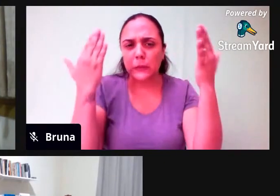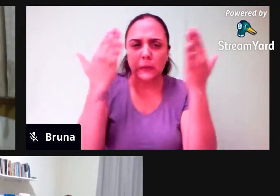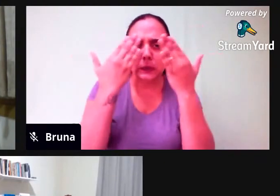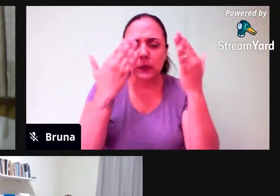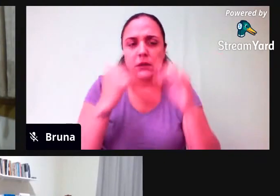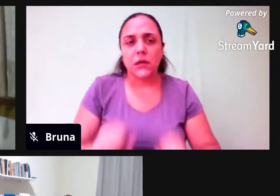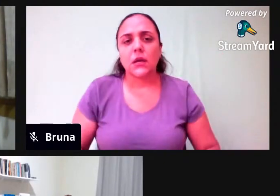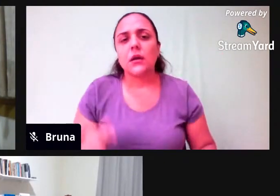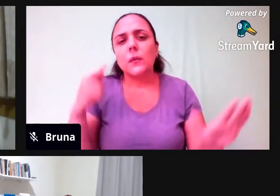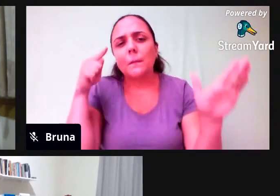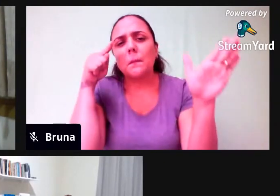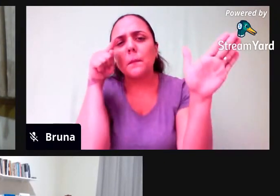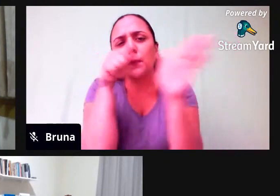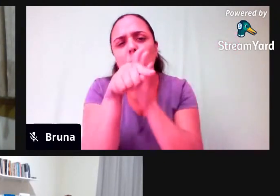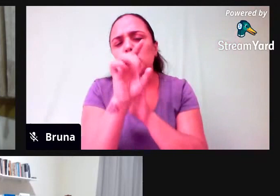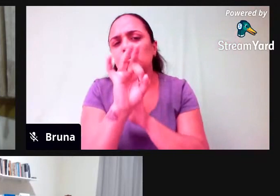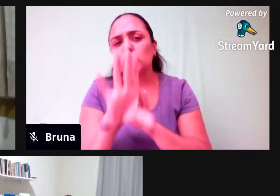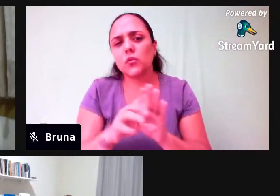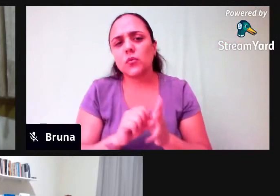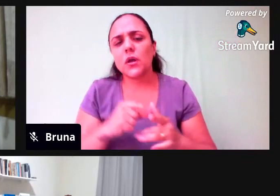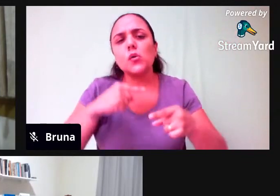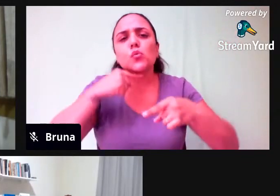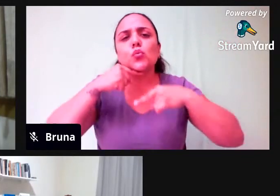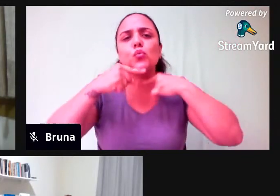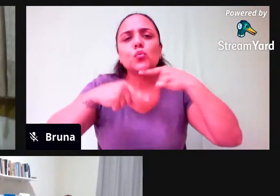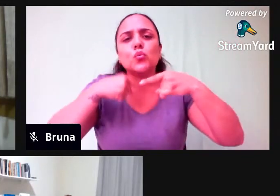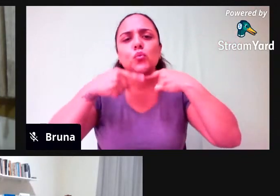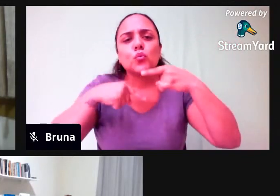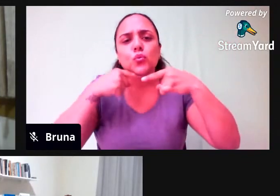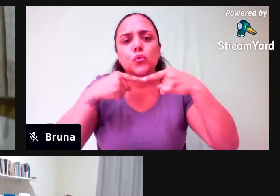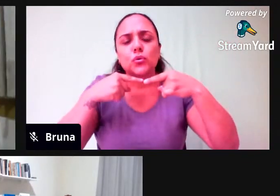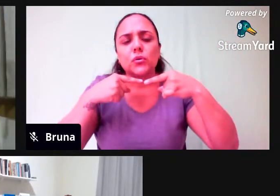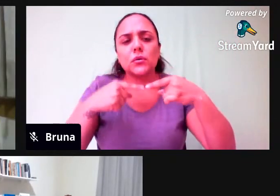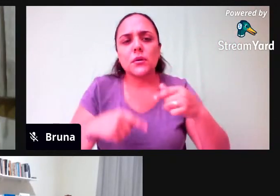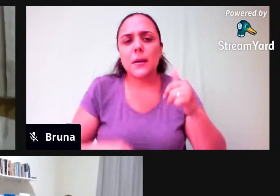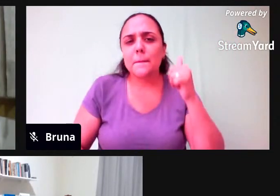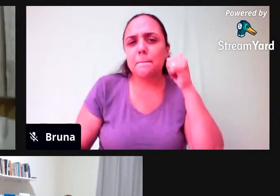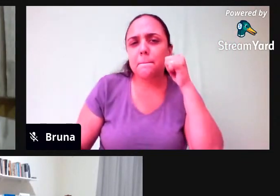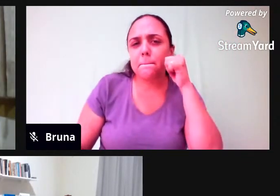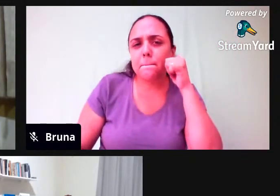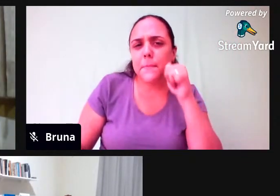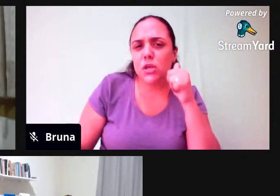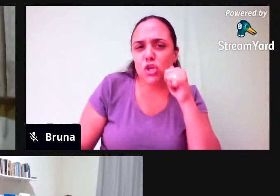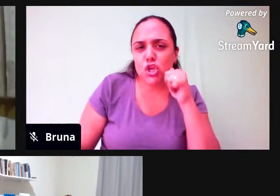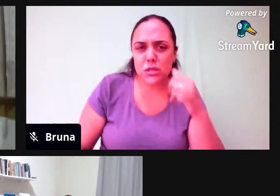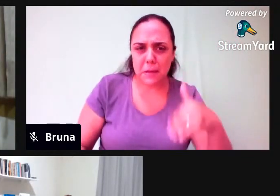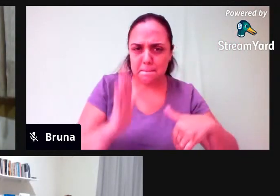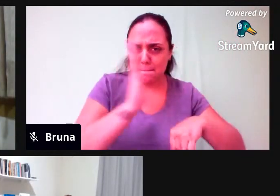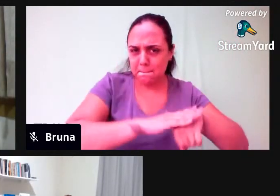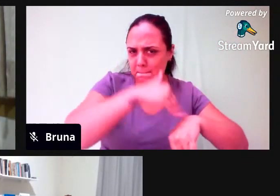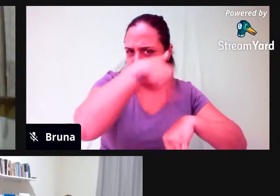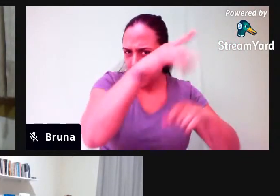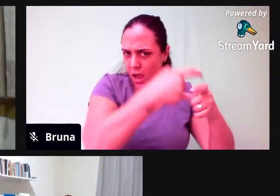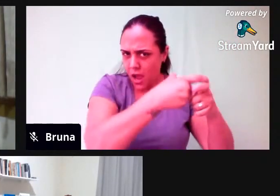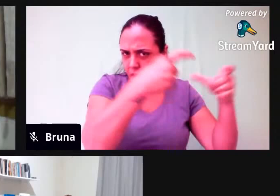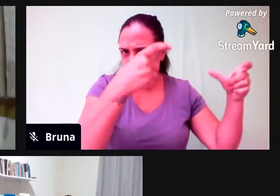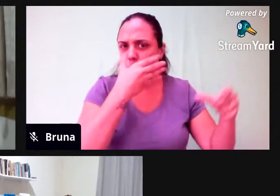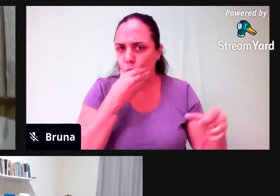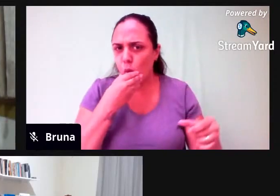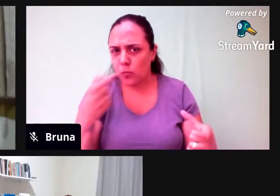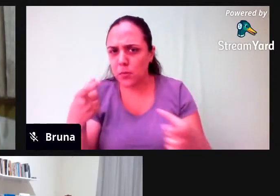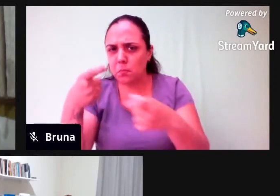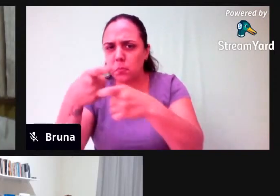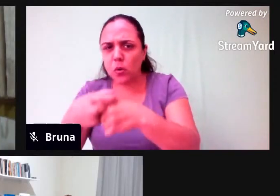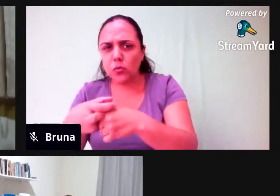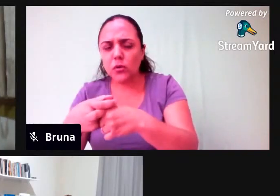direito, ela estava na dúvida se não seria uma menina autista para cada 4 meninos